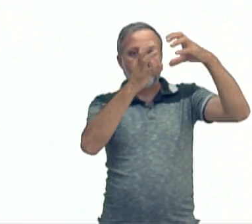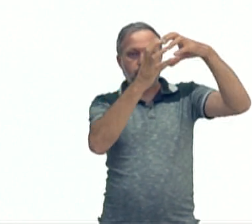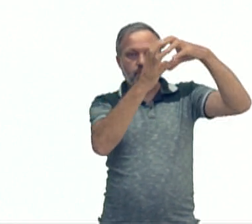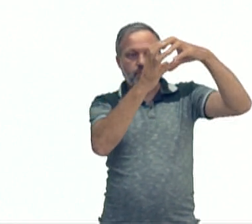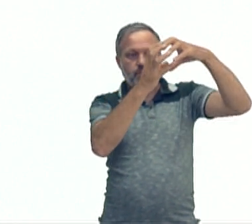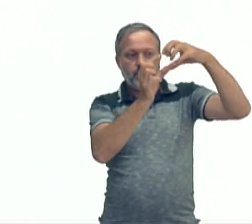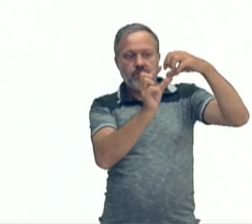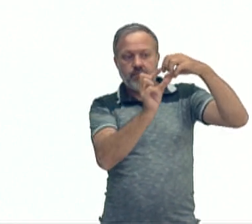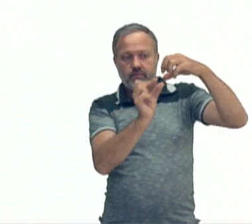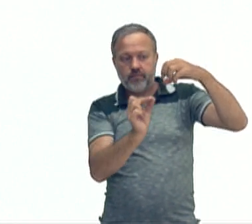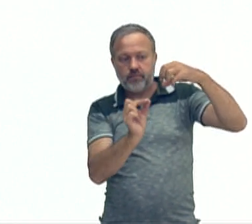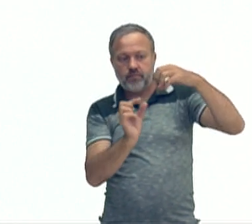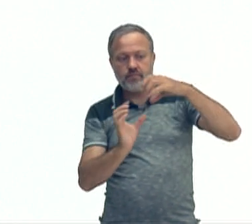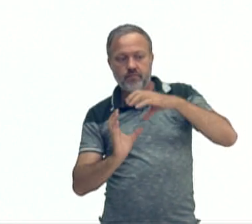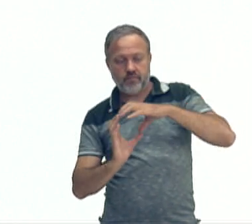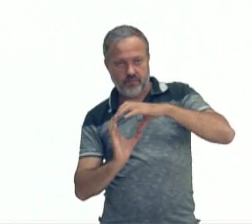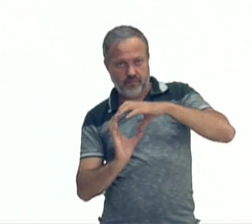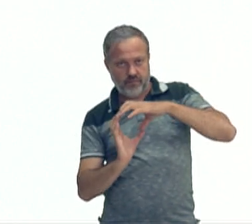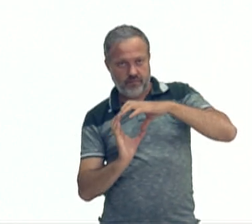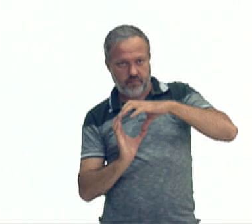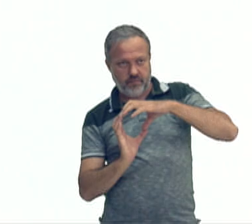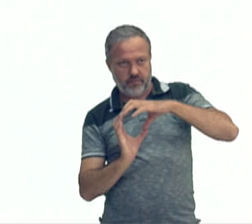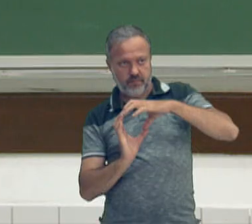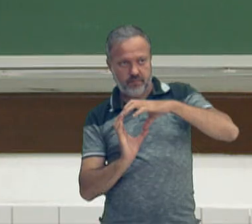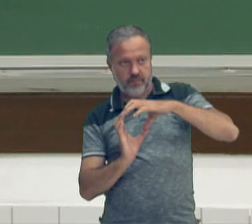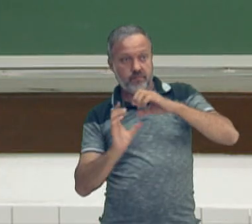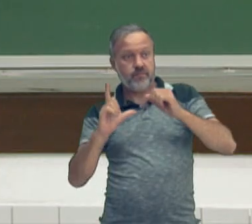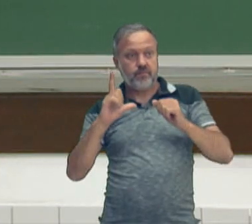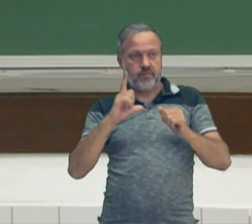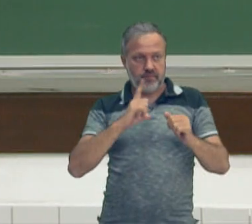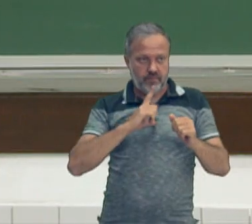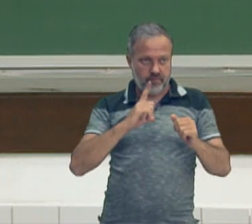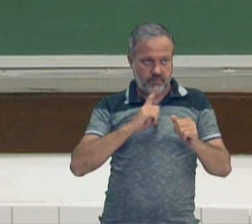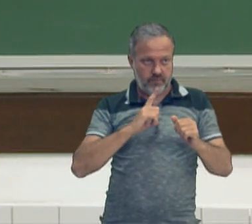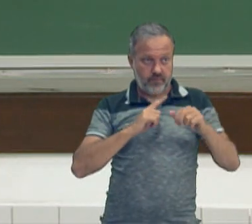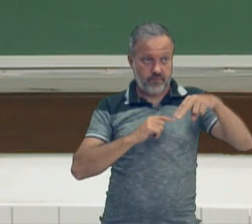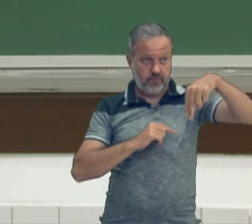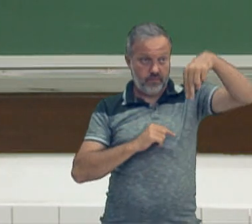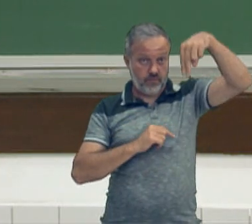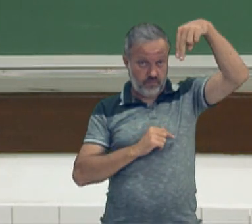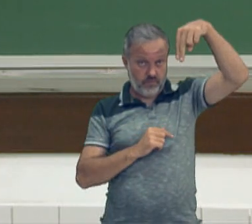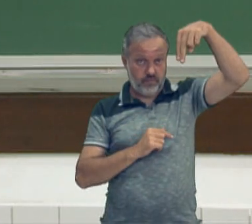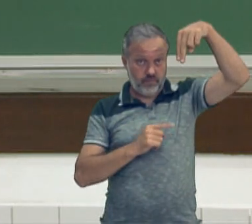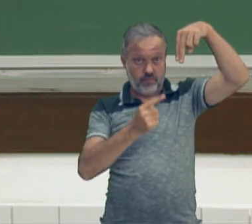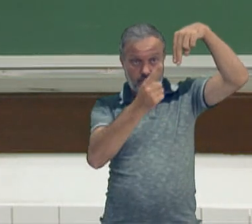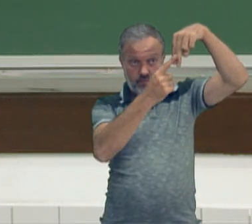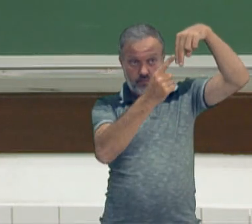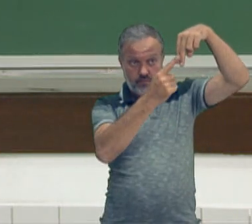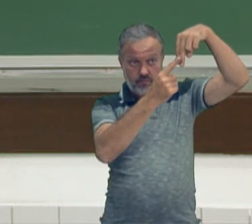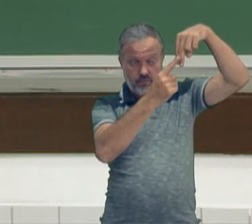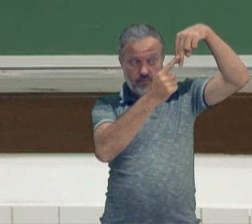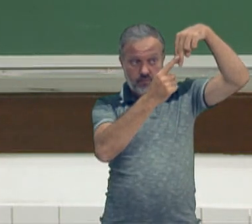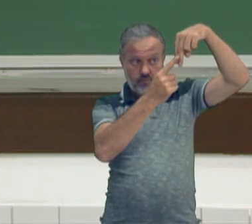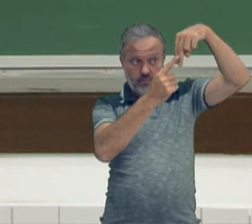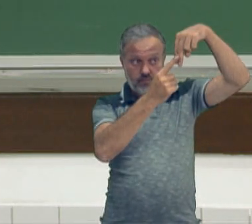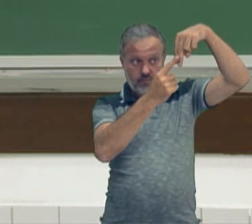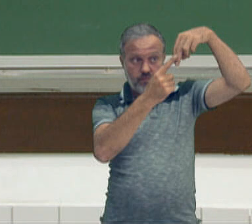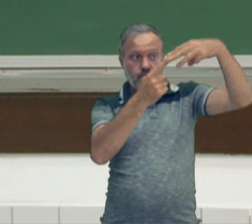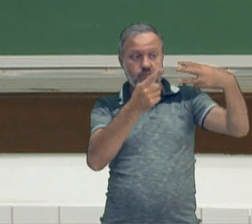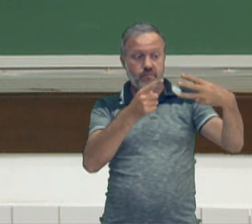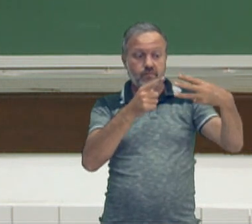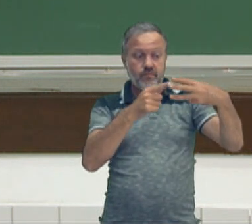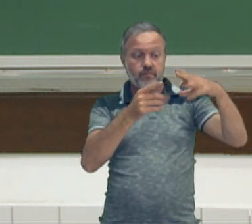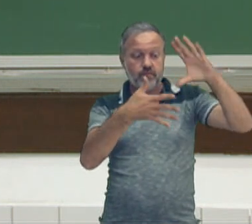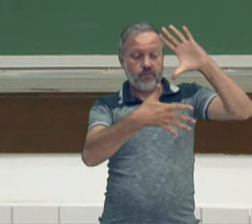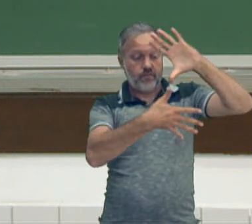uma conexão entre esses 2 grandes blocos. Você tem na parte norte, América do Norte, na parte sul, América do